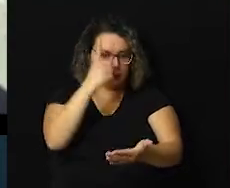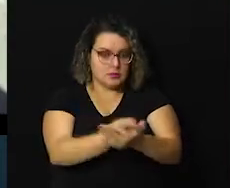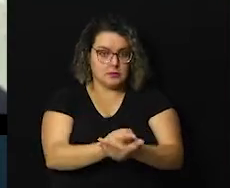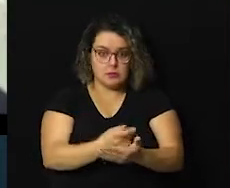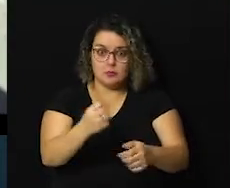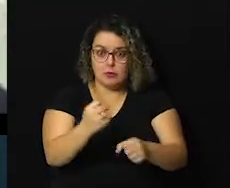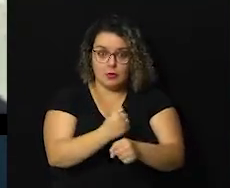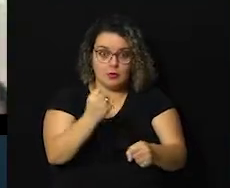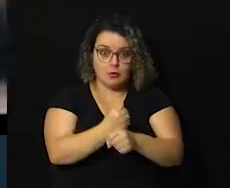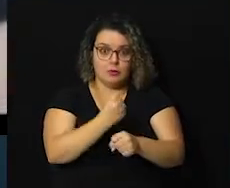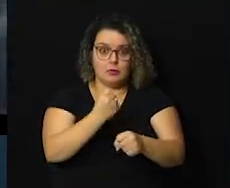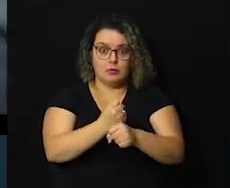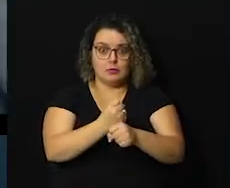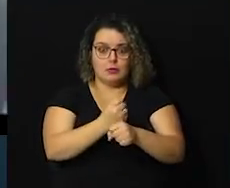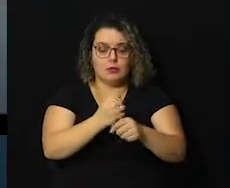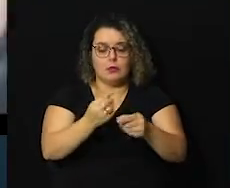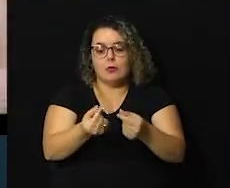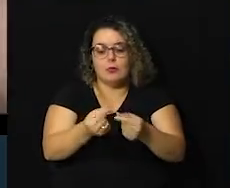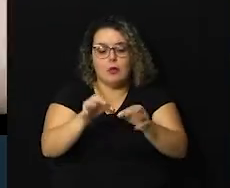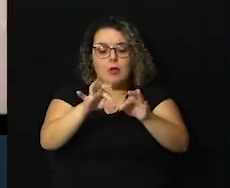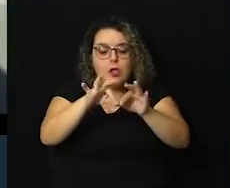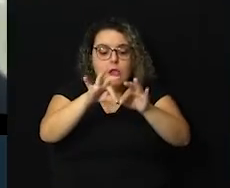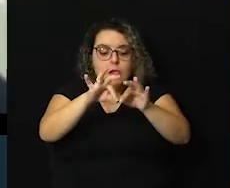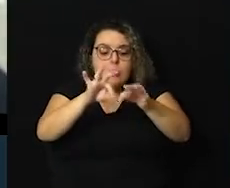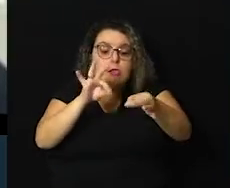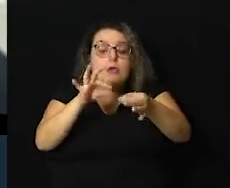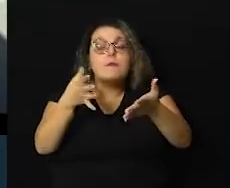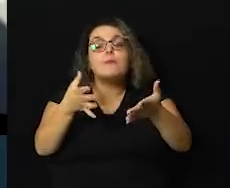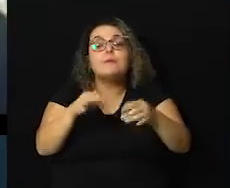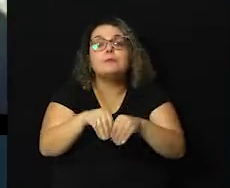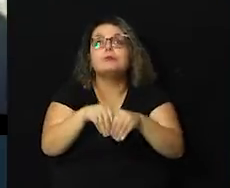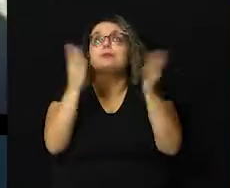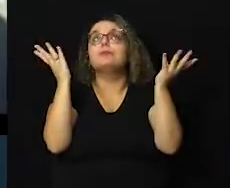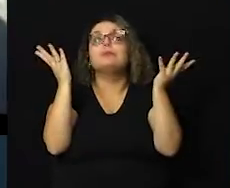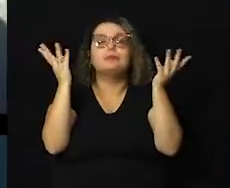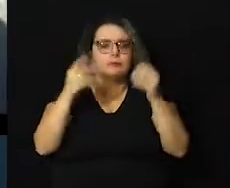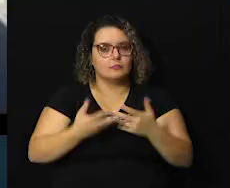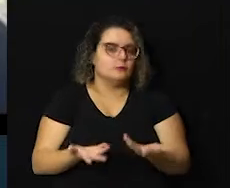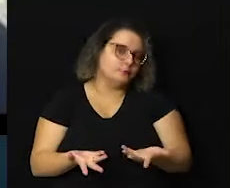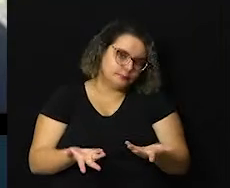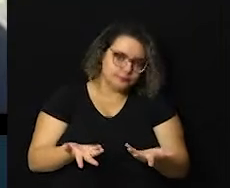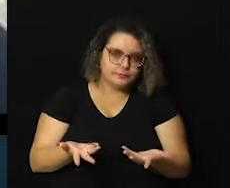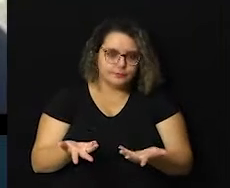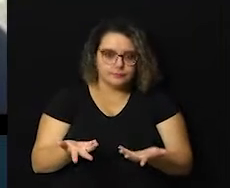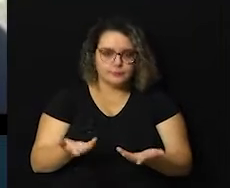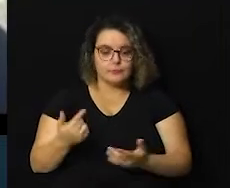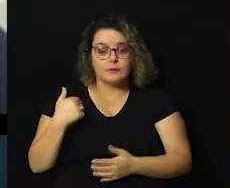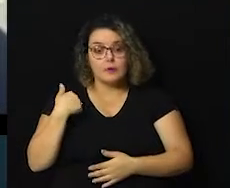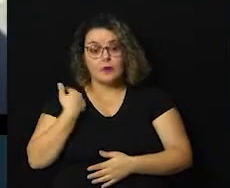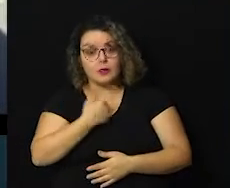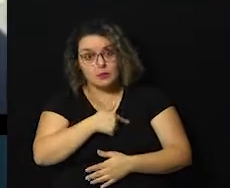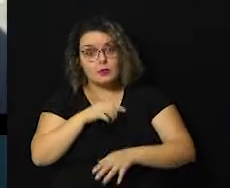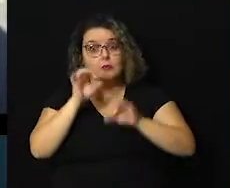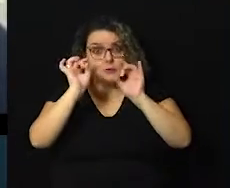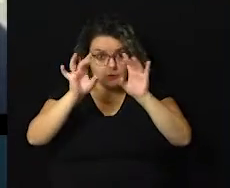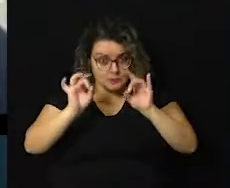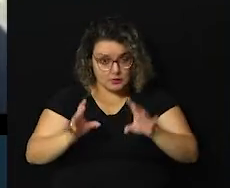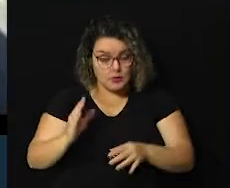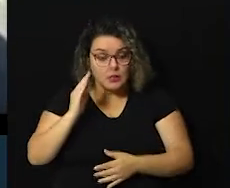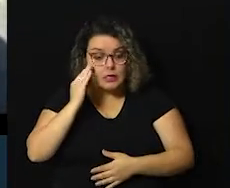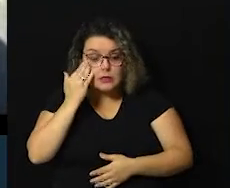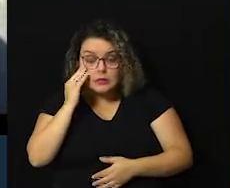para tomar decisão uma obra para você pegar uma nota sem rasgar o seu dinheiro então a gente é